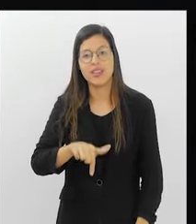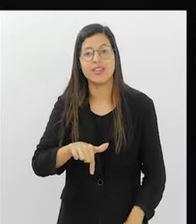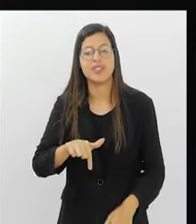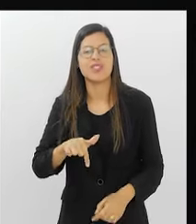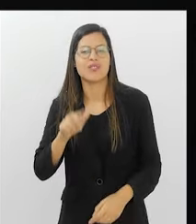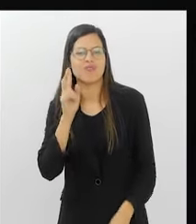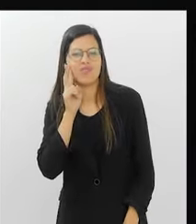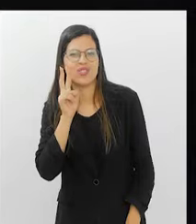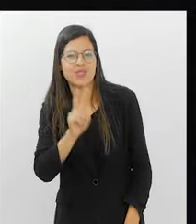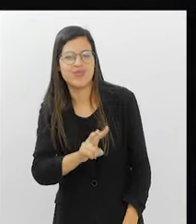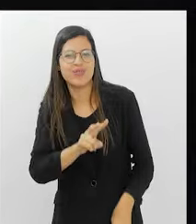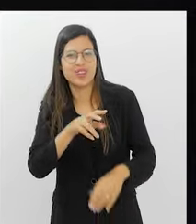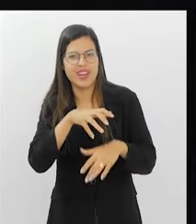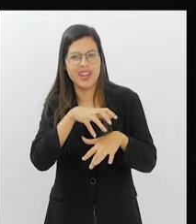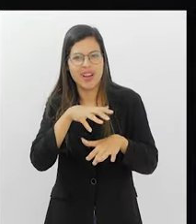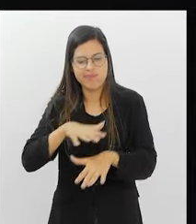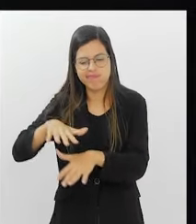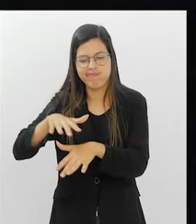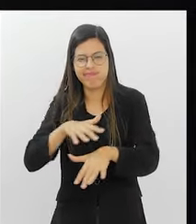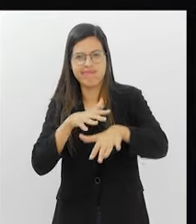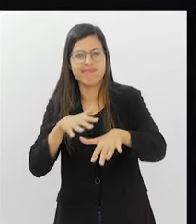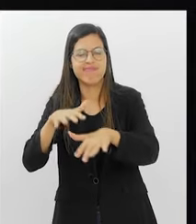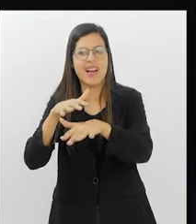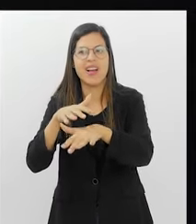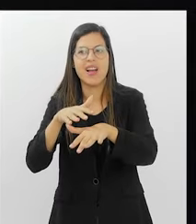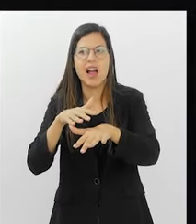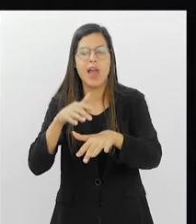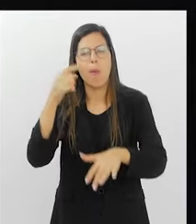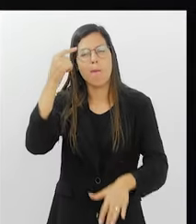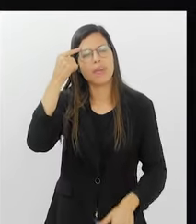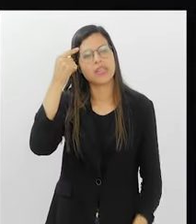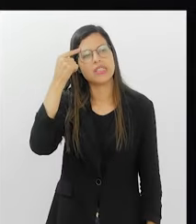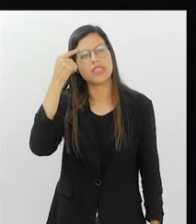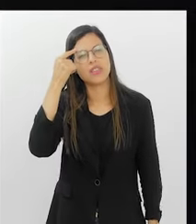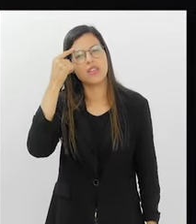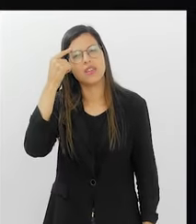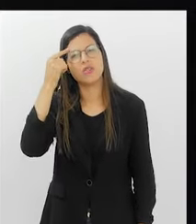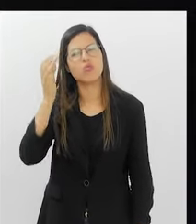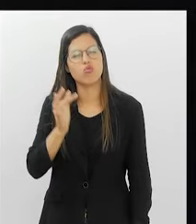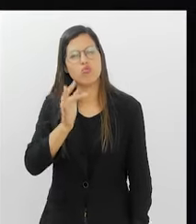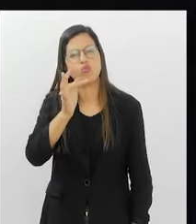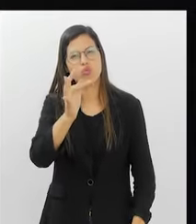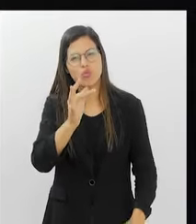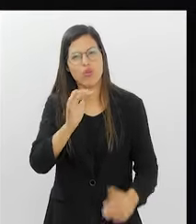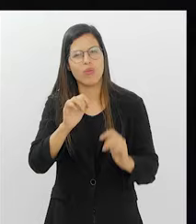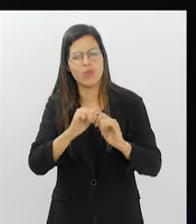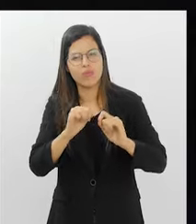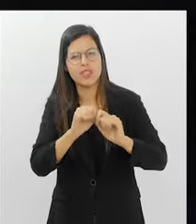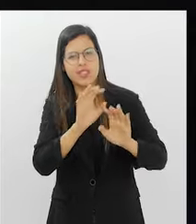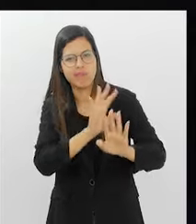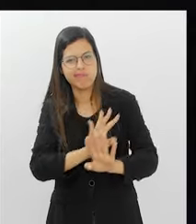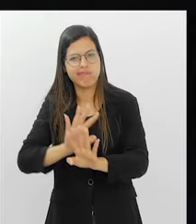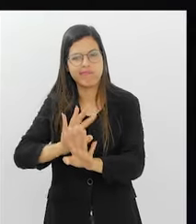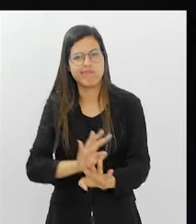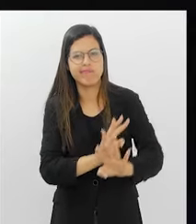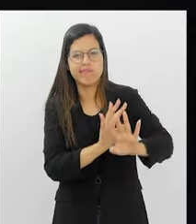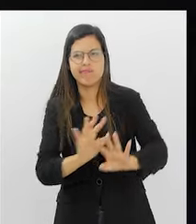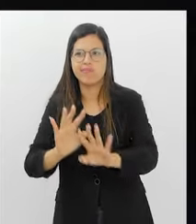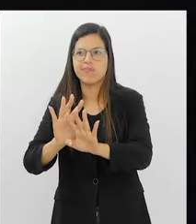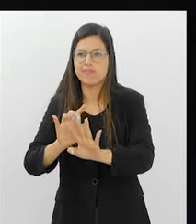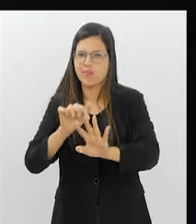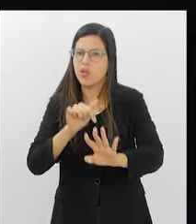voltando e eu ficava pensando um dia eu vou fazer comissão de frente um dia eu serei